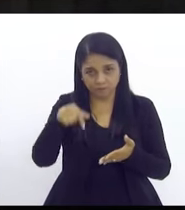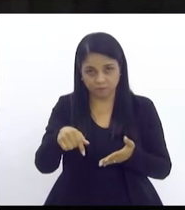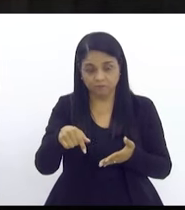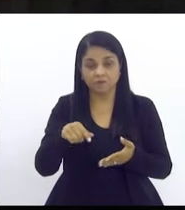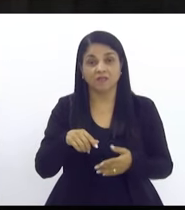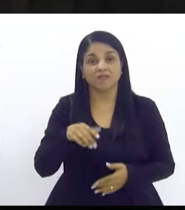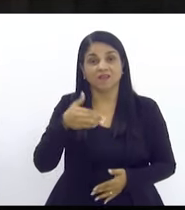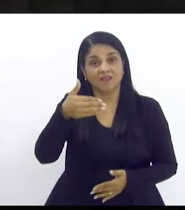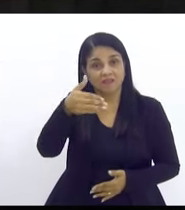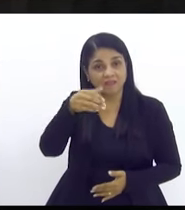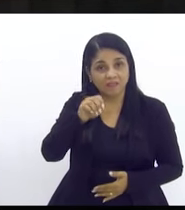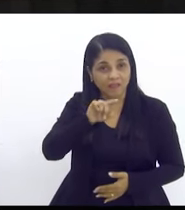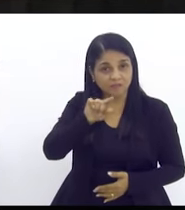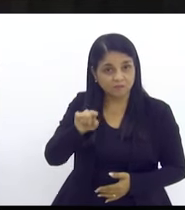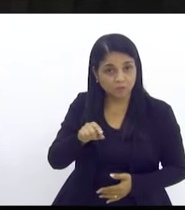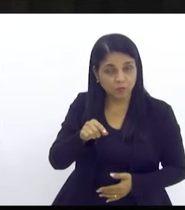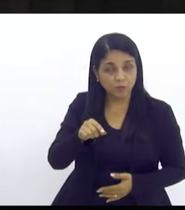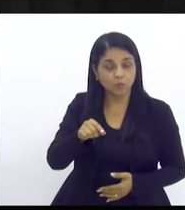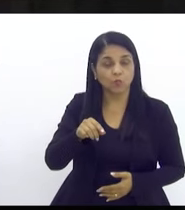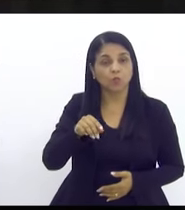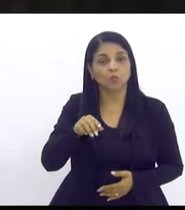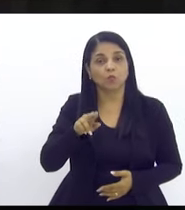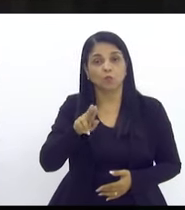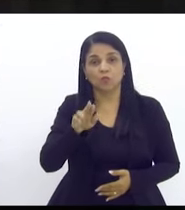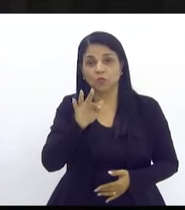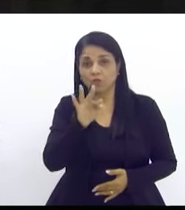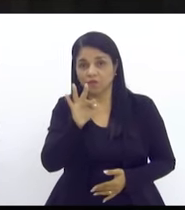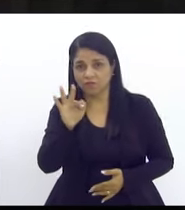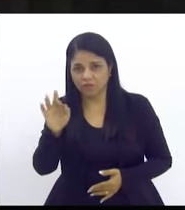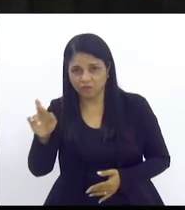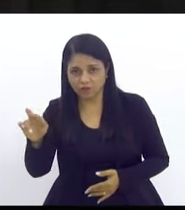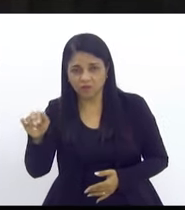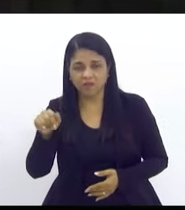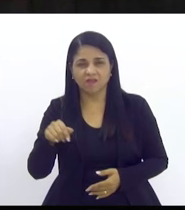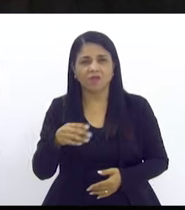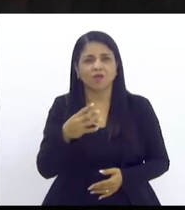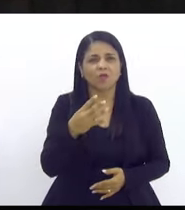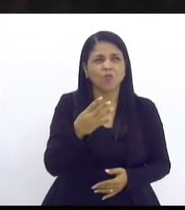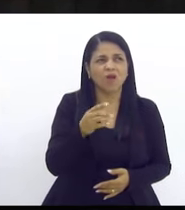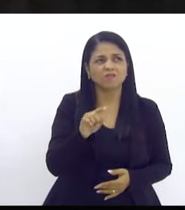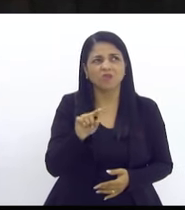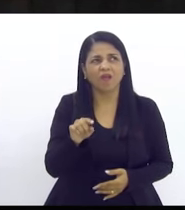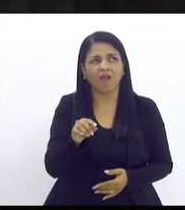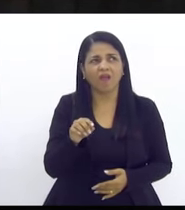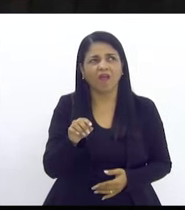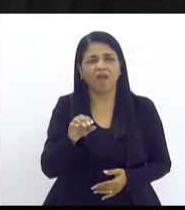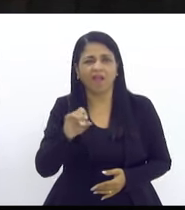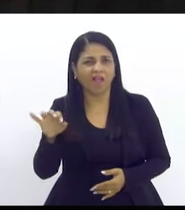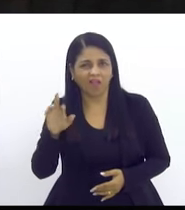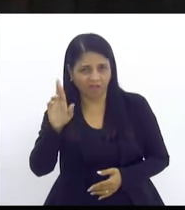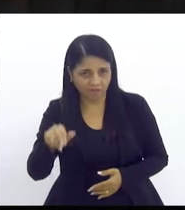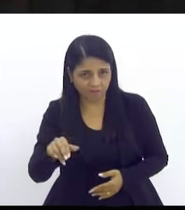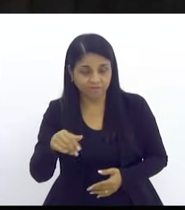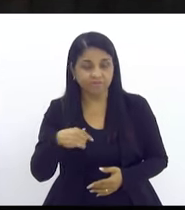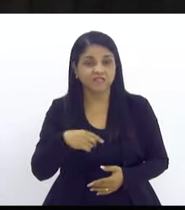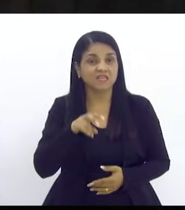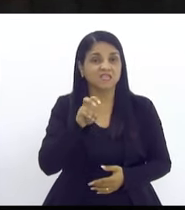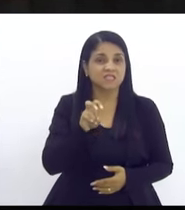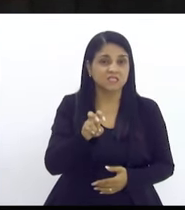UFIR, só para facilitar a conta, a UFIR está 4 quebradinho, mas que fosse 5,